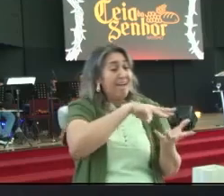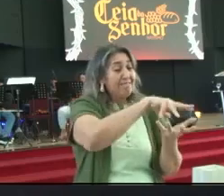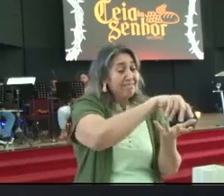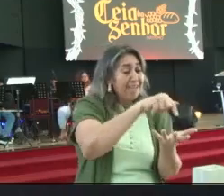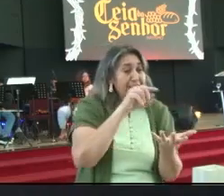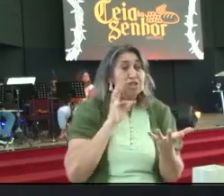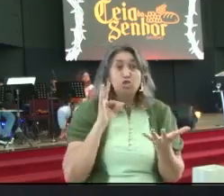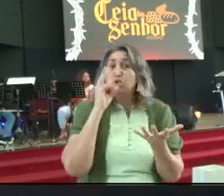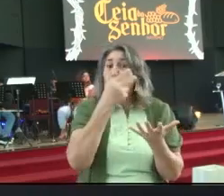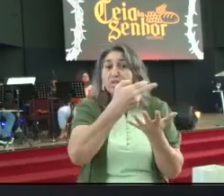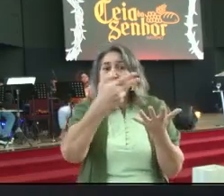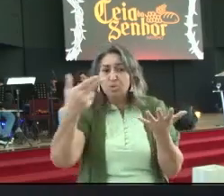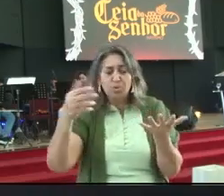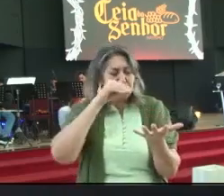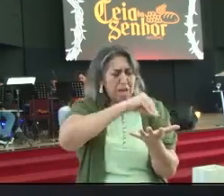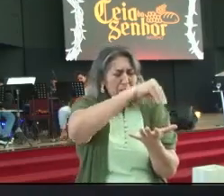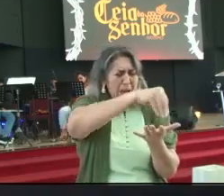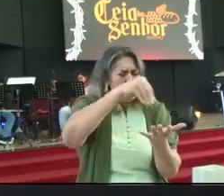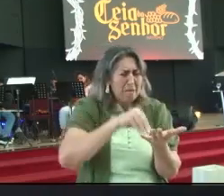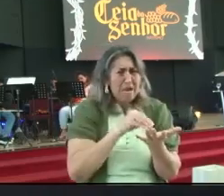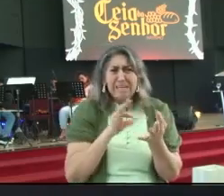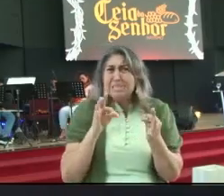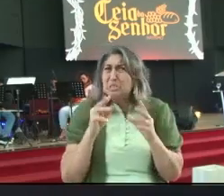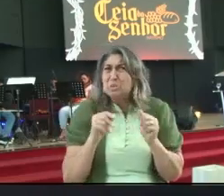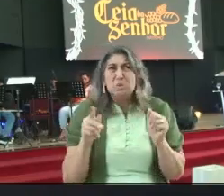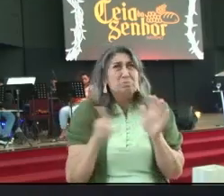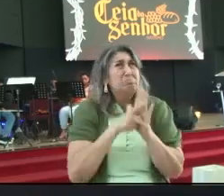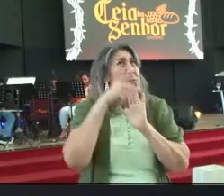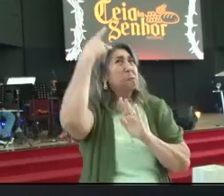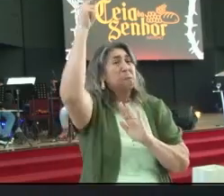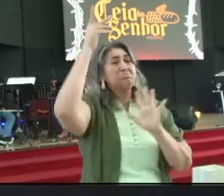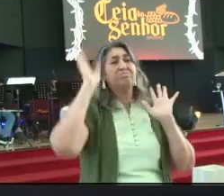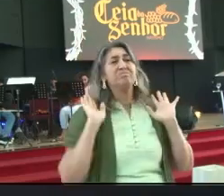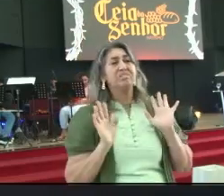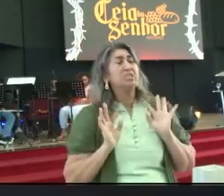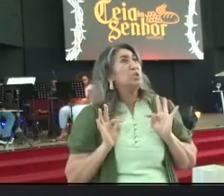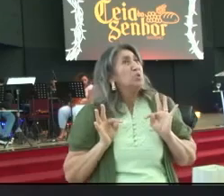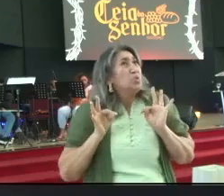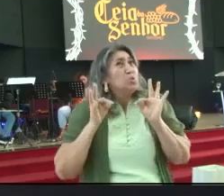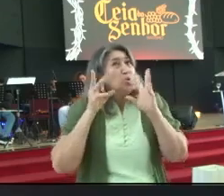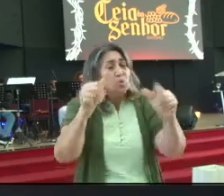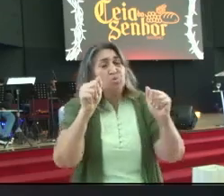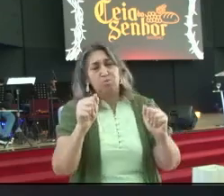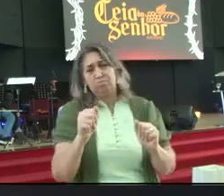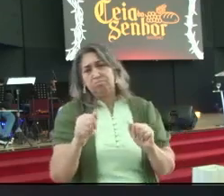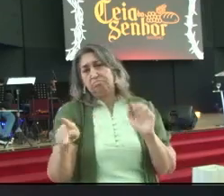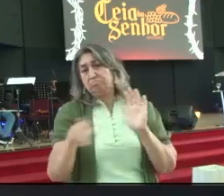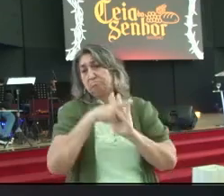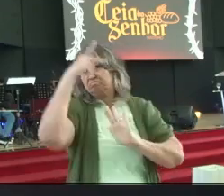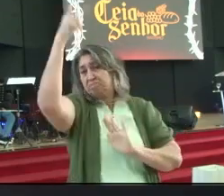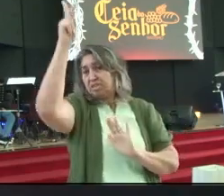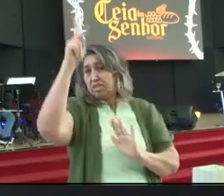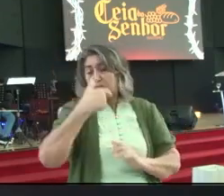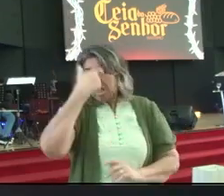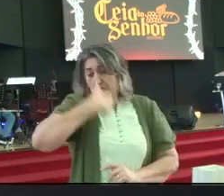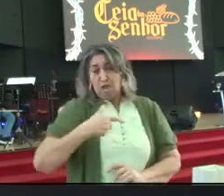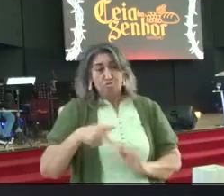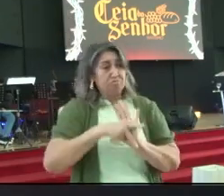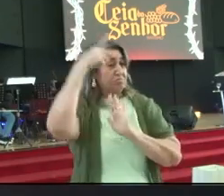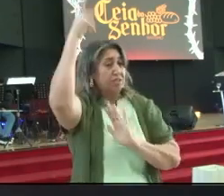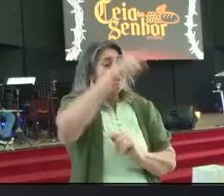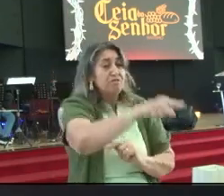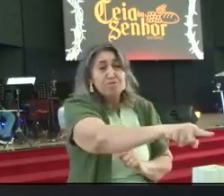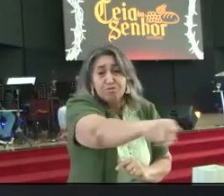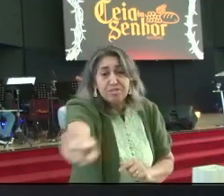de Deus, toda a plenitude é de Deus, tudo que existe é de Deus, eu sou de